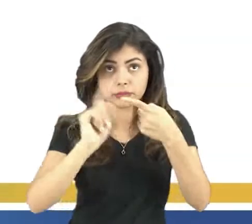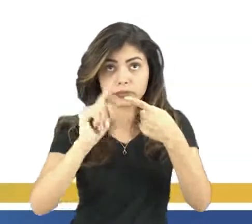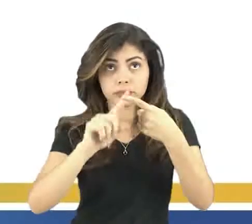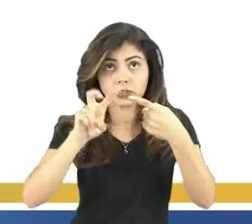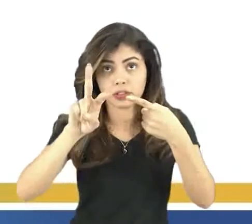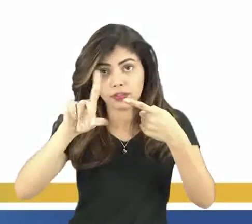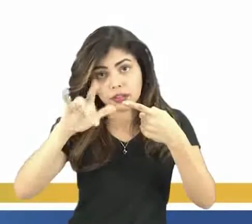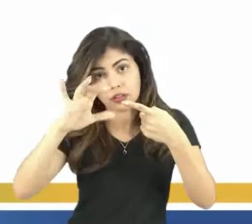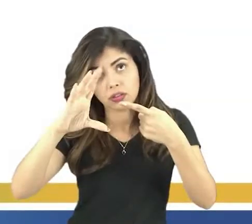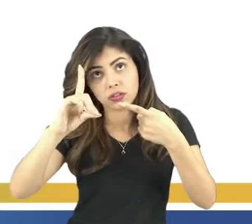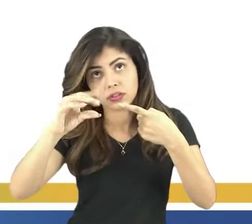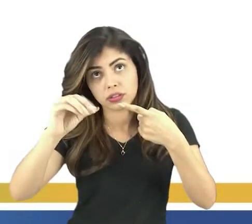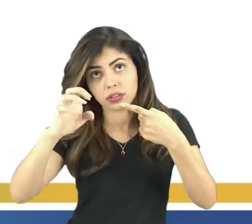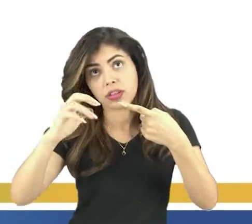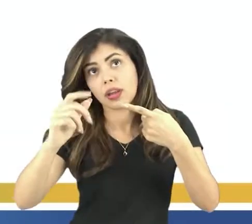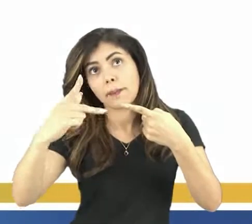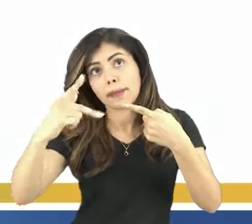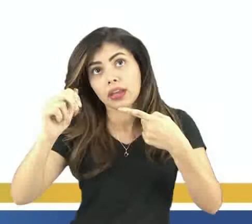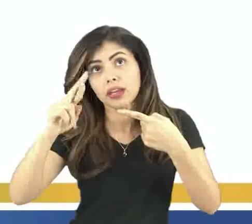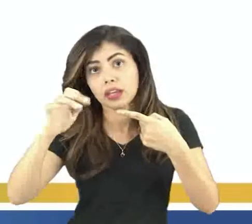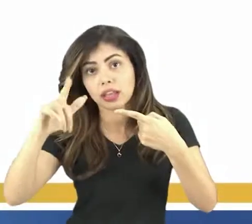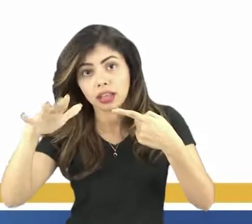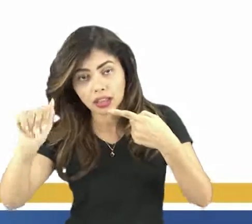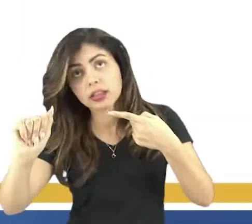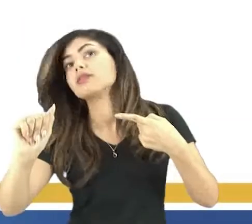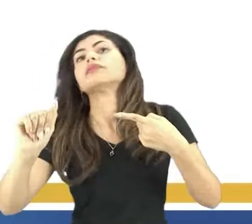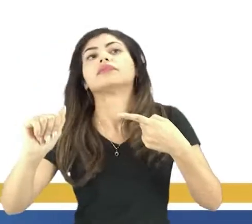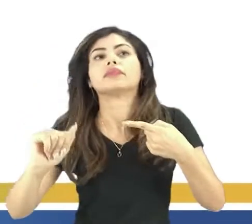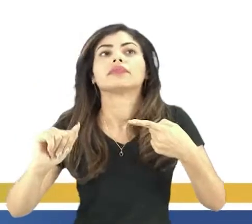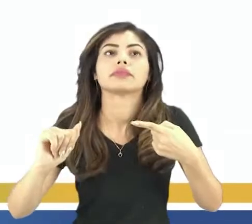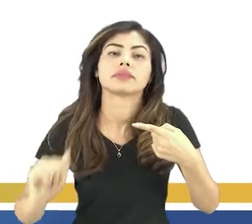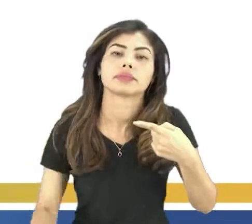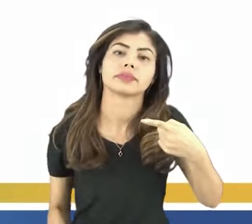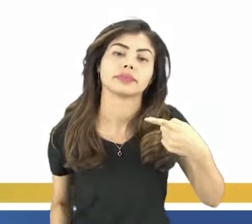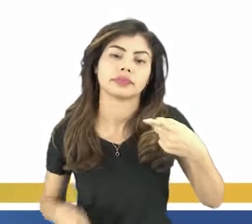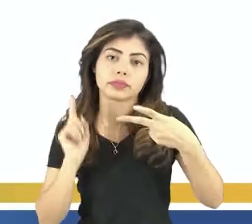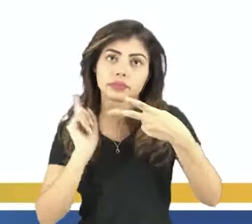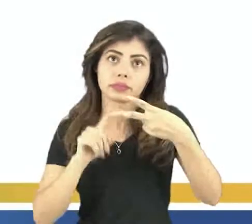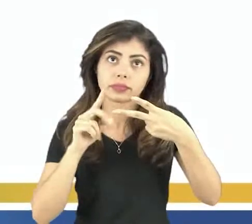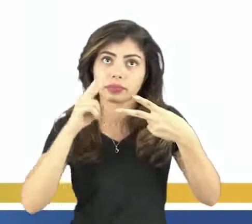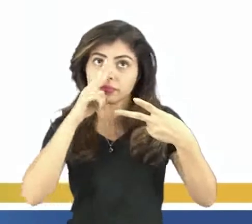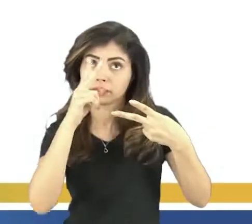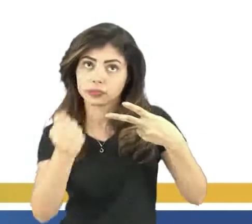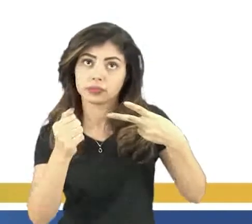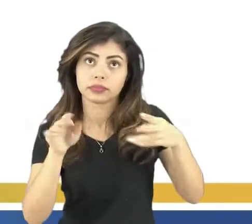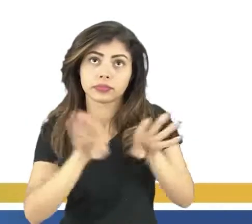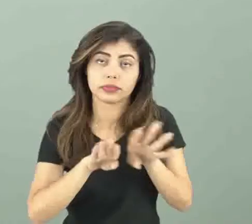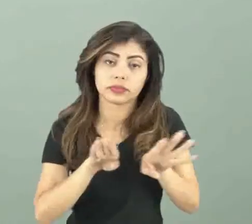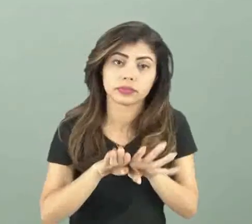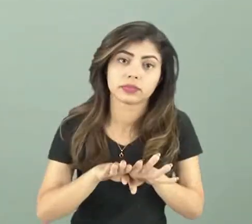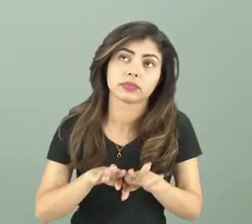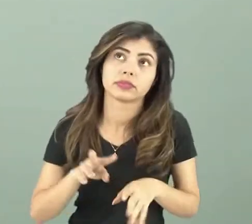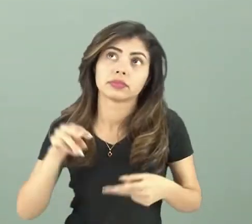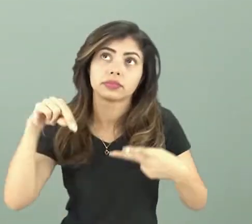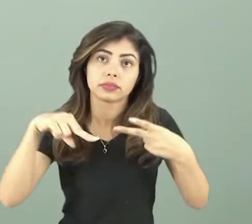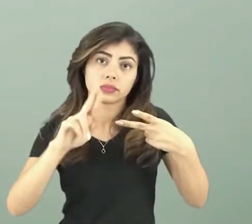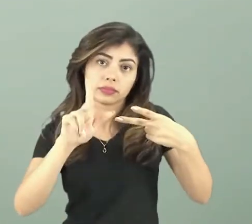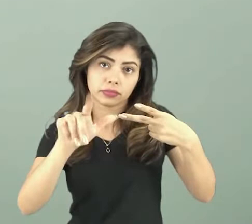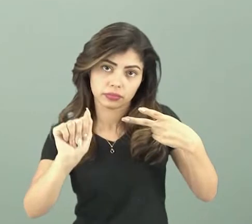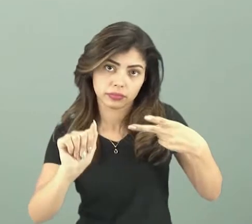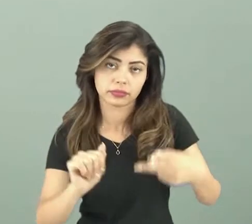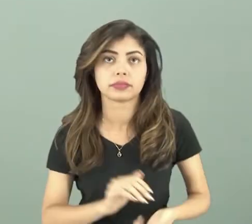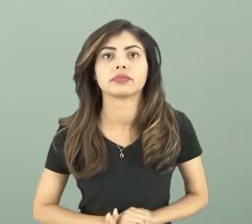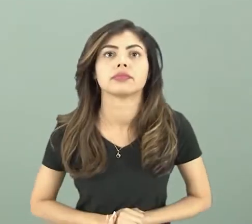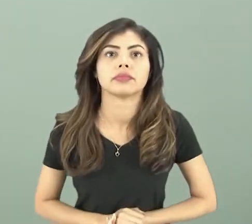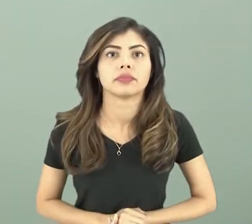velocidade vai ser paralela, a palavra é paralela, à força. Quando acontece isso, essa força é